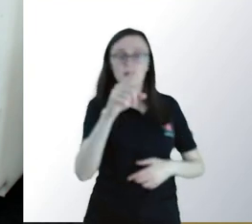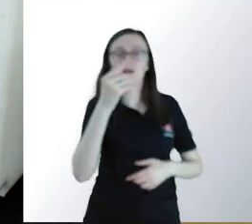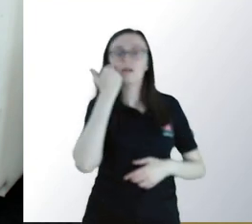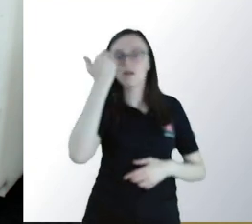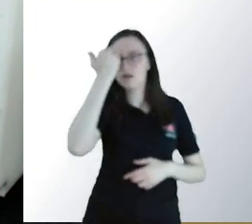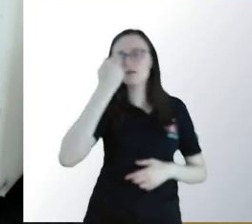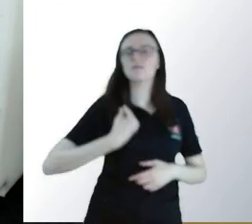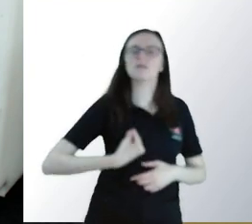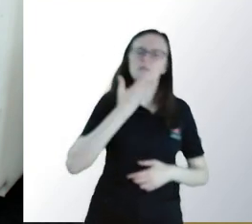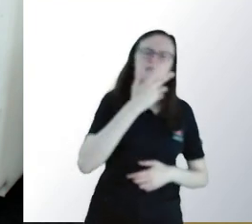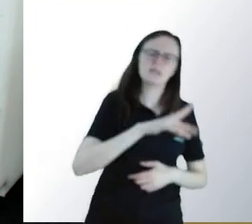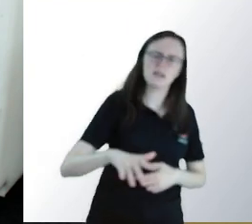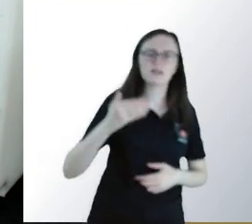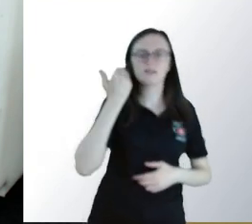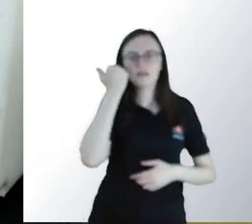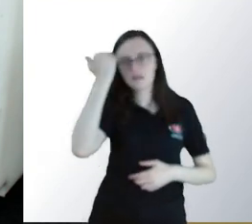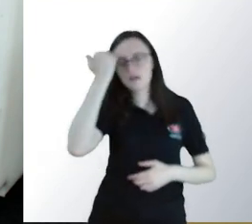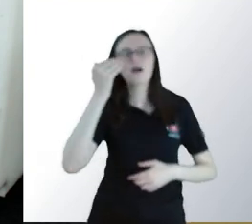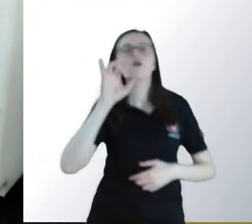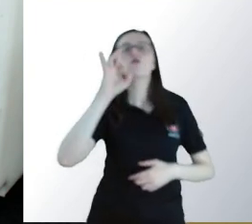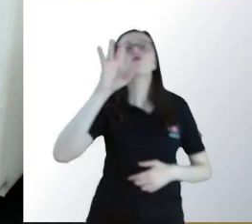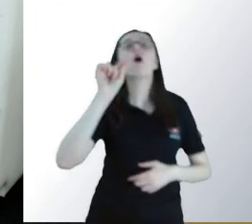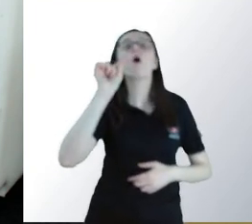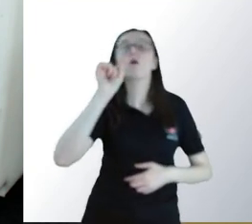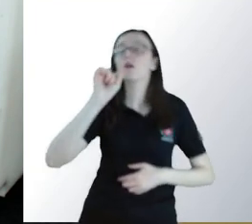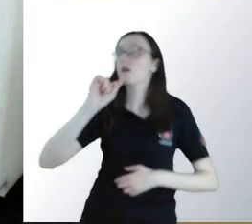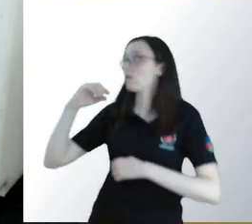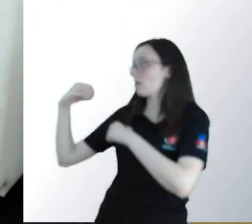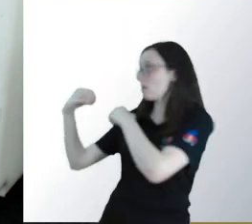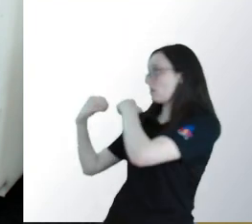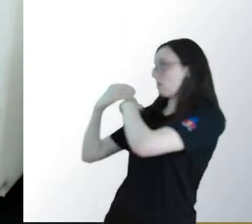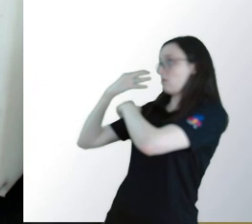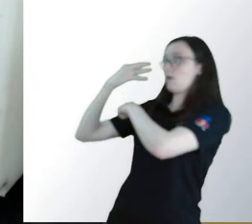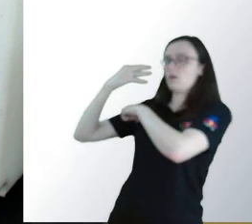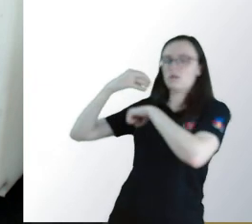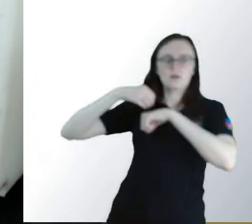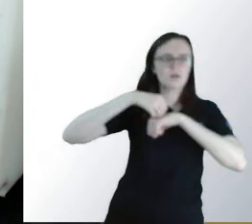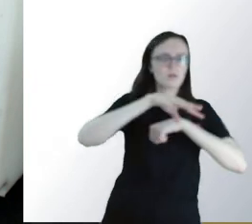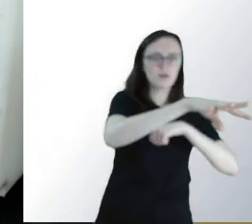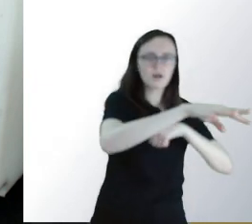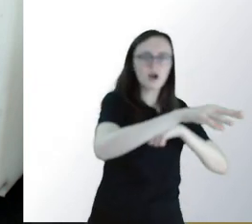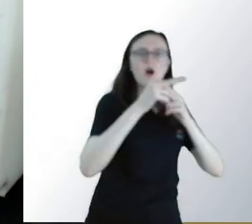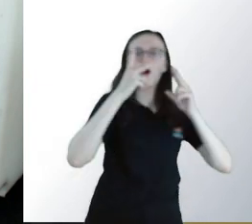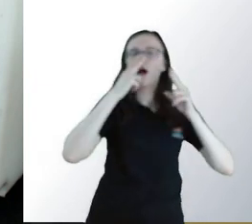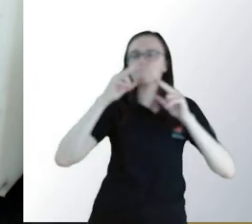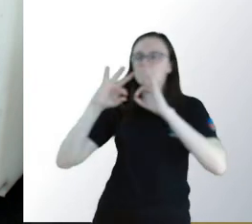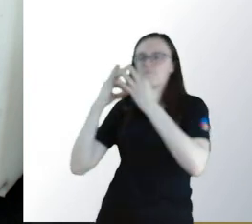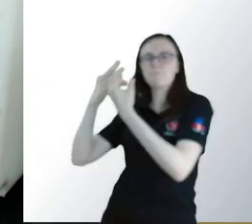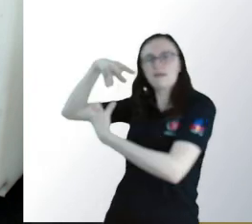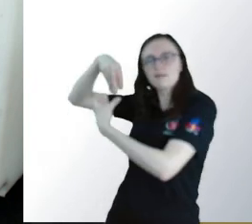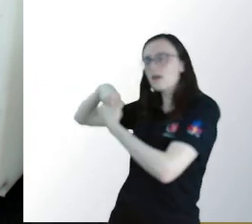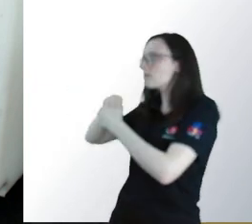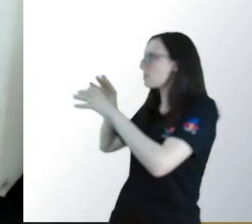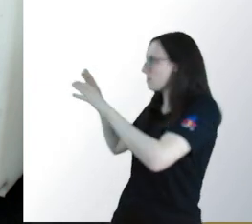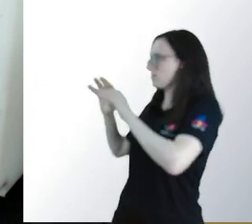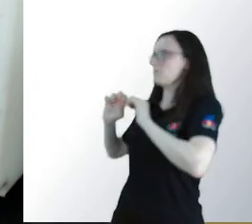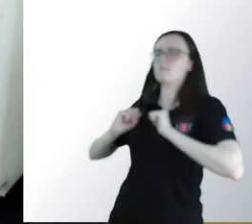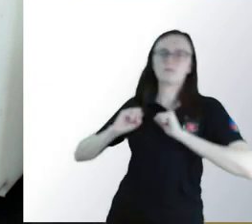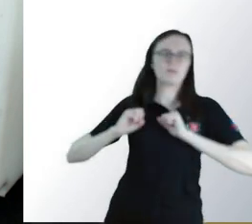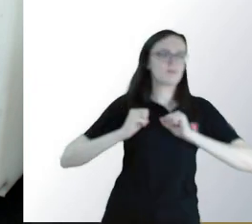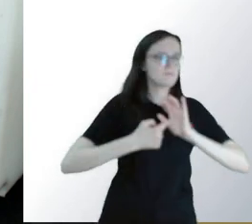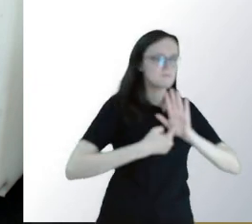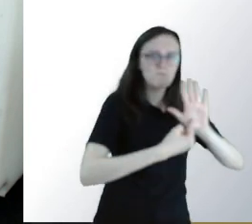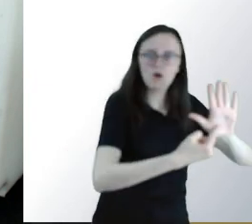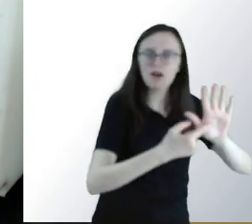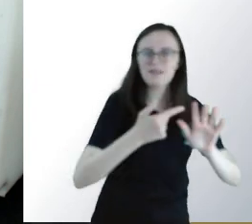né, criança, adolescente, reproduzindo, né, alguma atitude, algum costume da família, né. Então, acho que é importante também